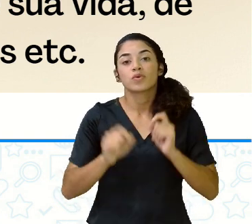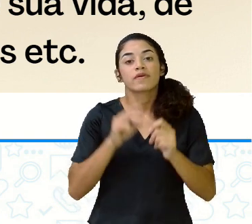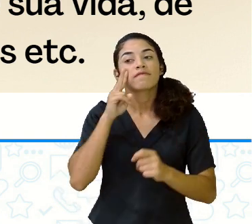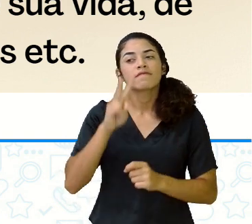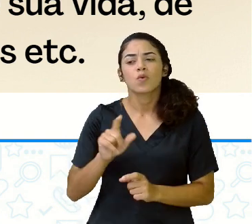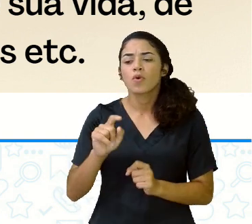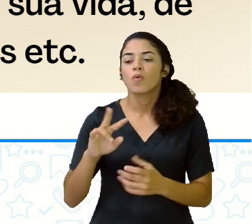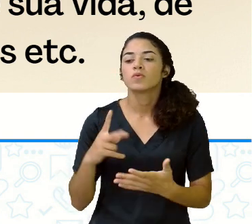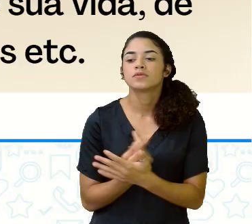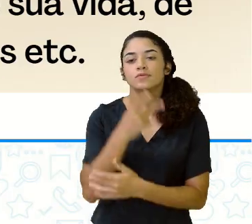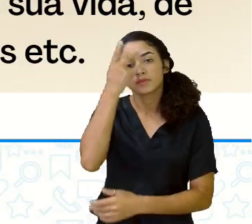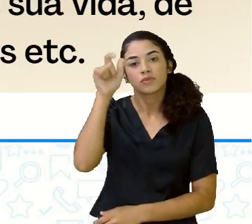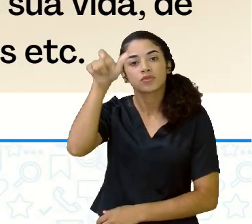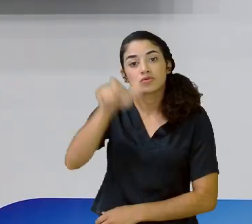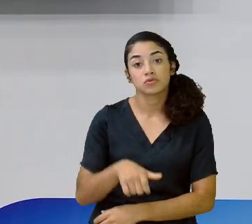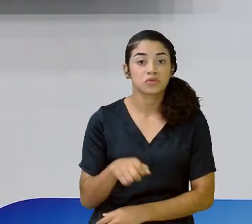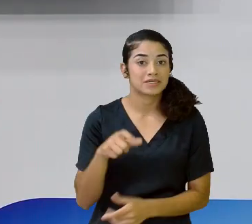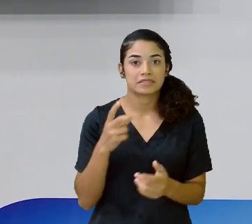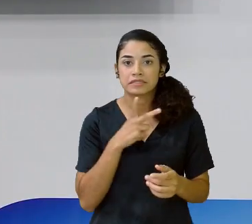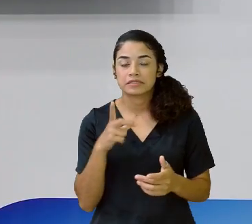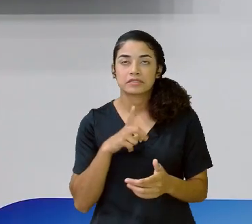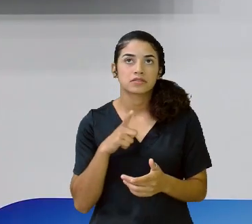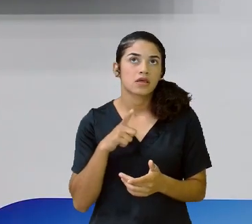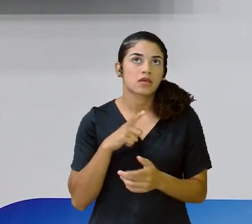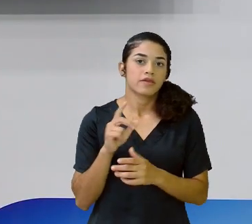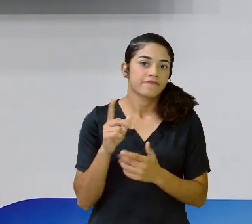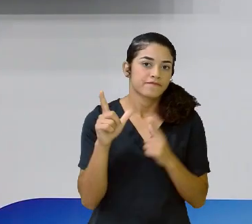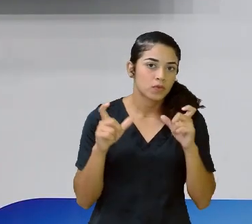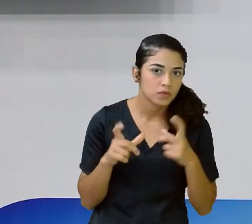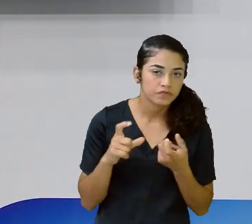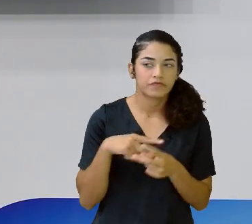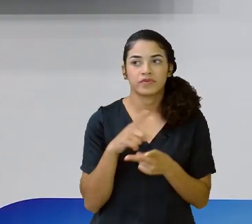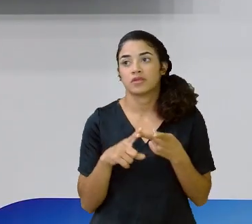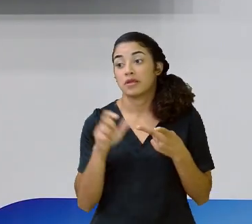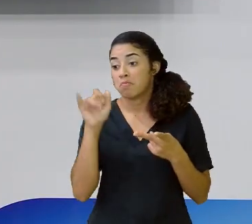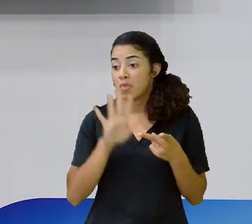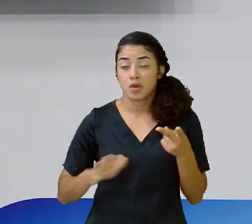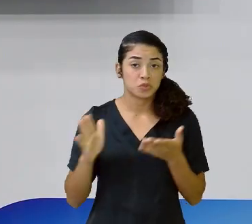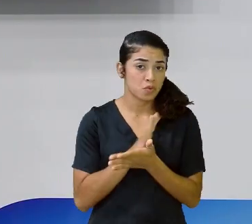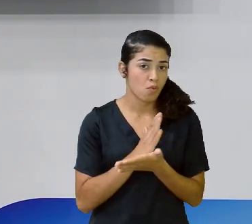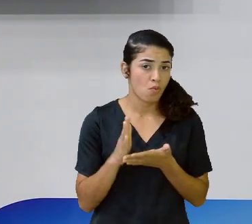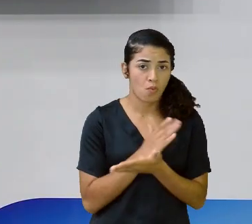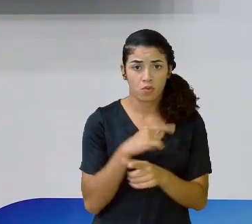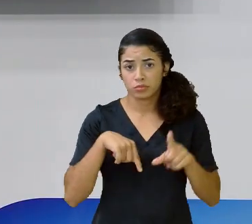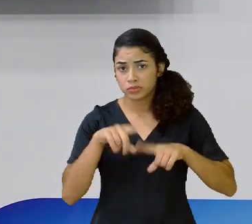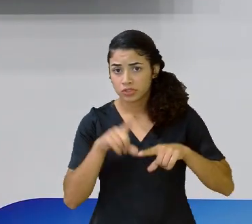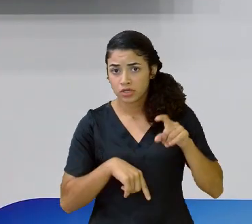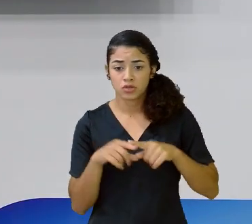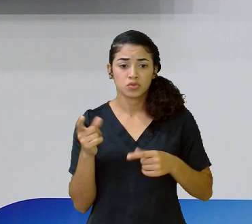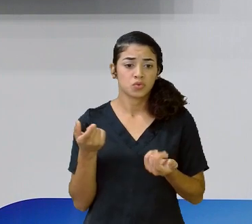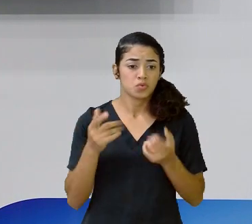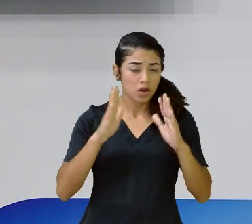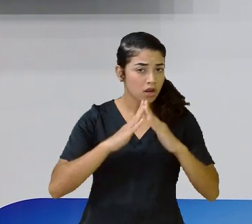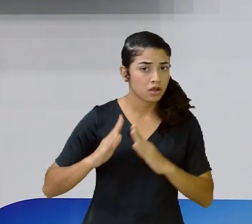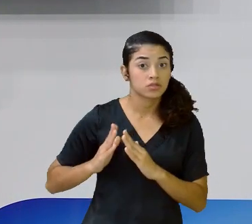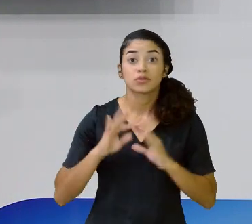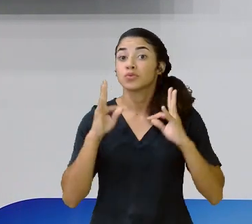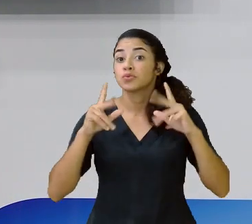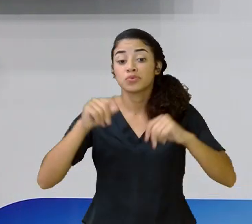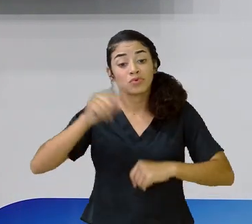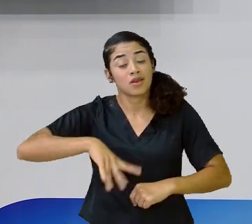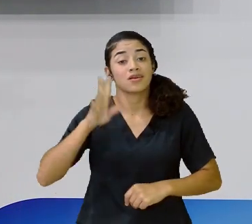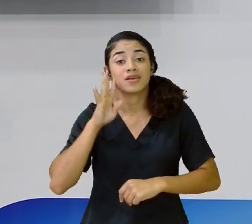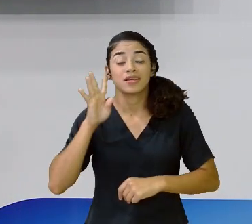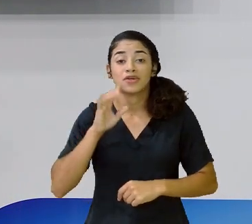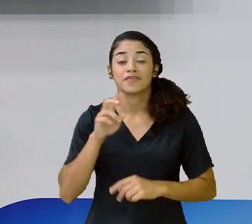Então, sempre se tem uma fotografia, fica interessante, a imagem de algum objeto, de uma casa, tudo fica legal quando